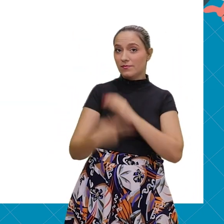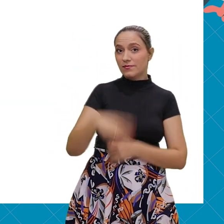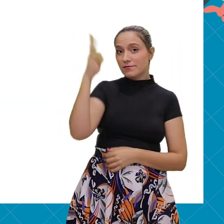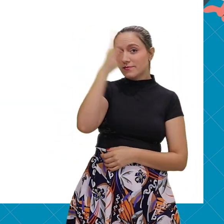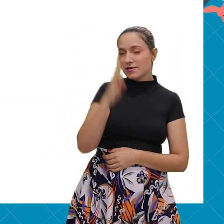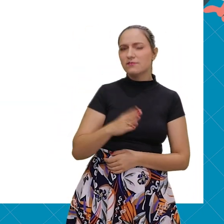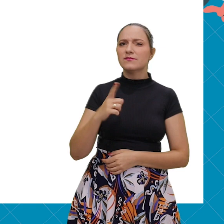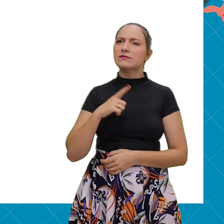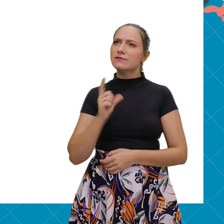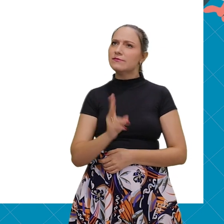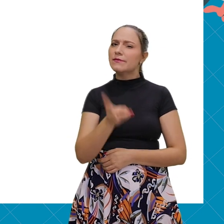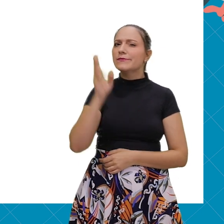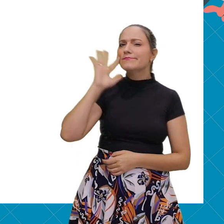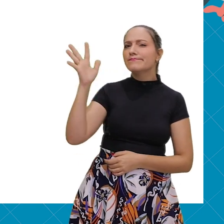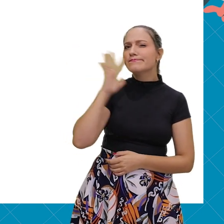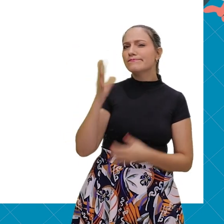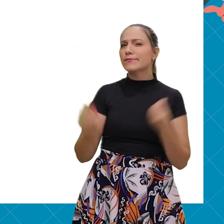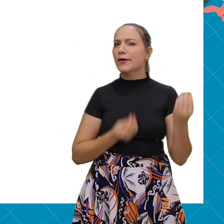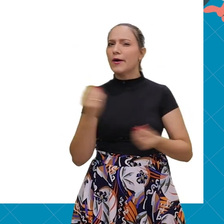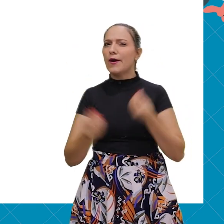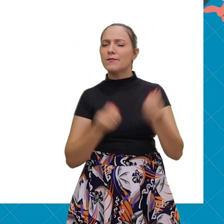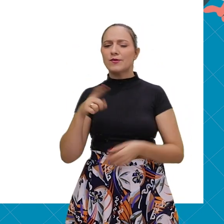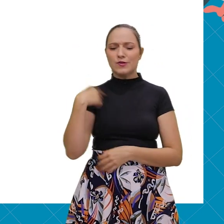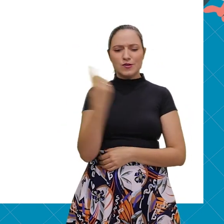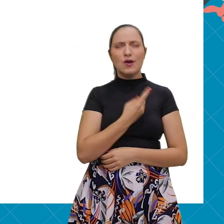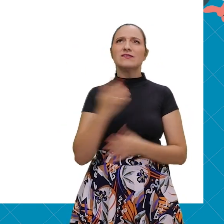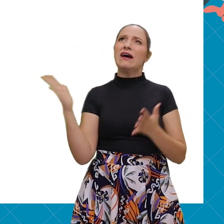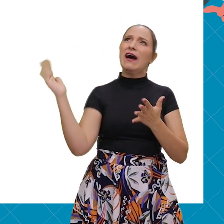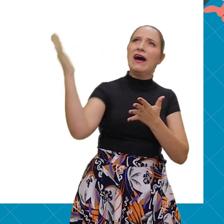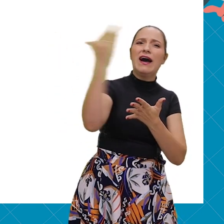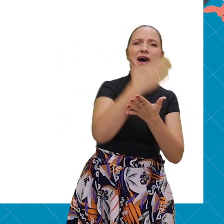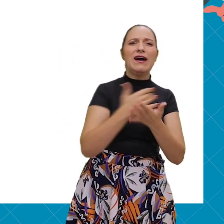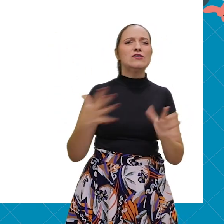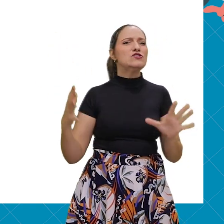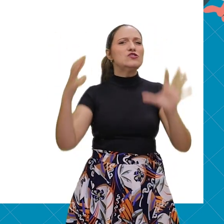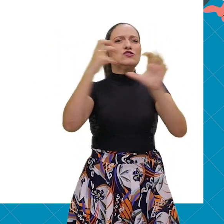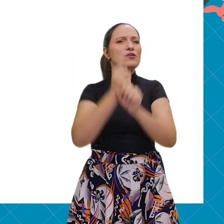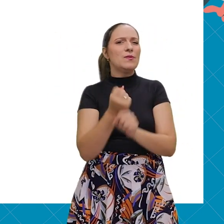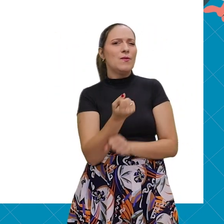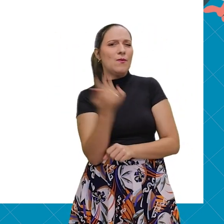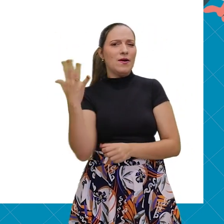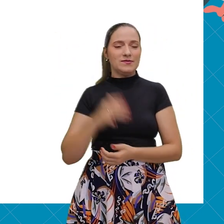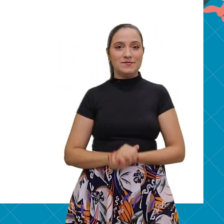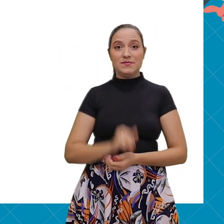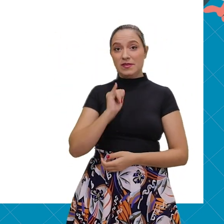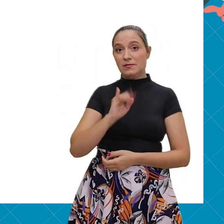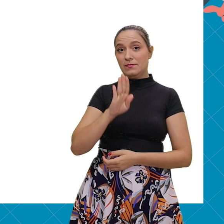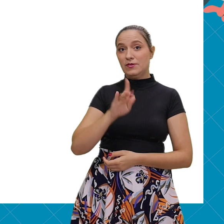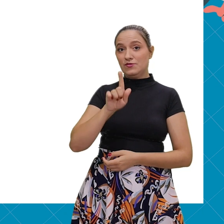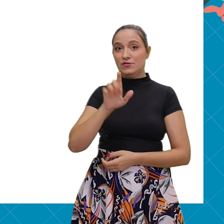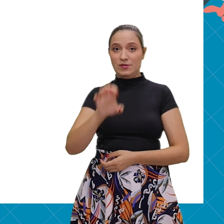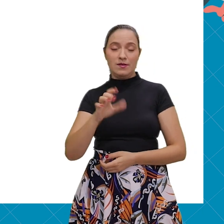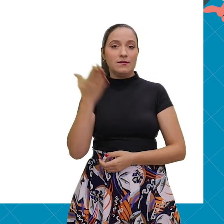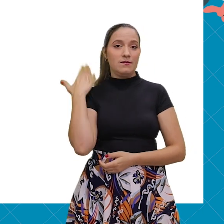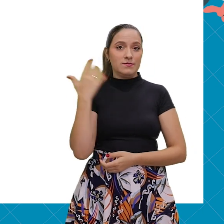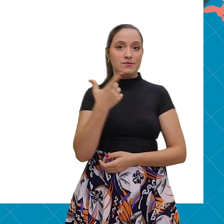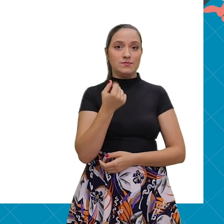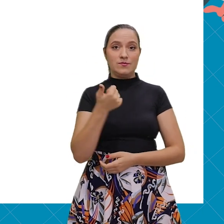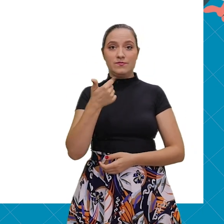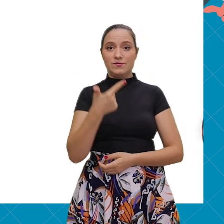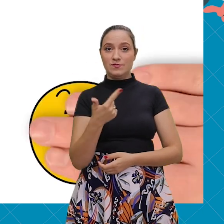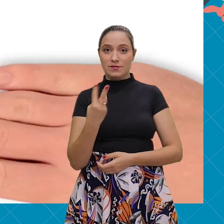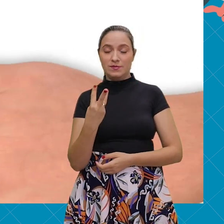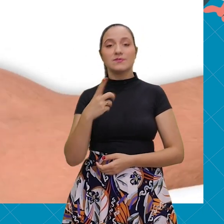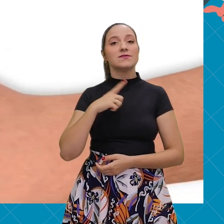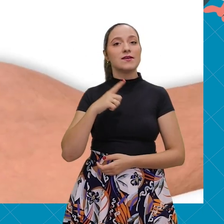uma pergunta vem sempre à mente, que é aquela: quantos somos? Segundo estimativas do IBGE, de 2023, o Brasil possui cerca